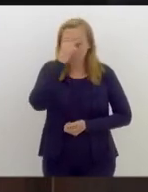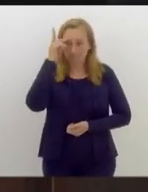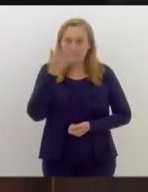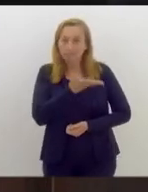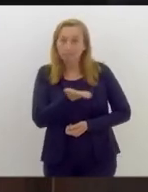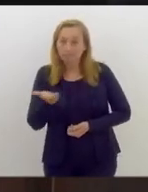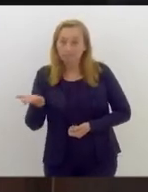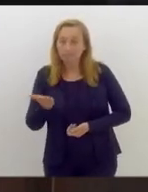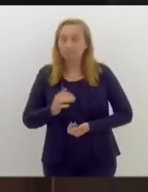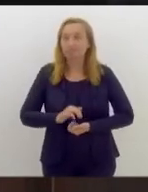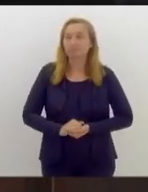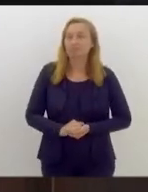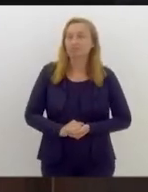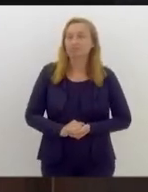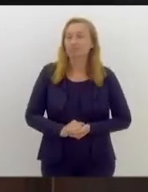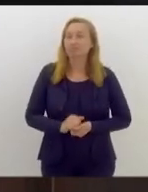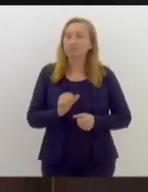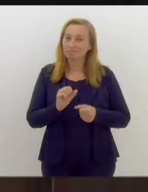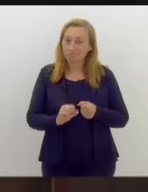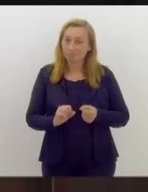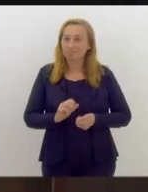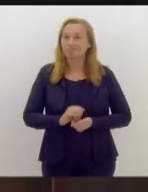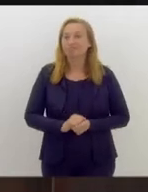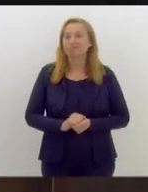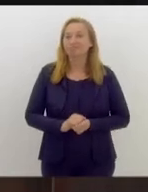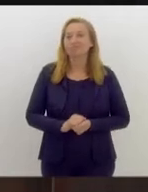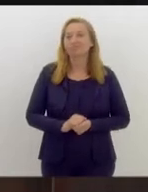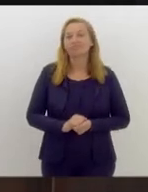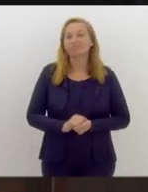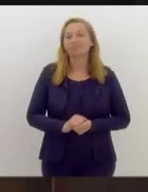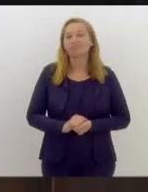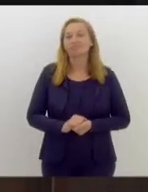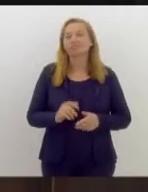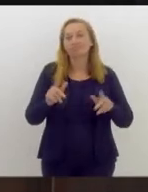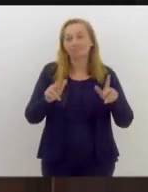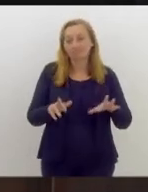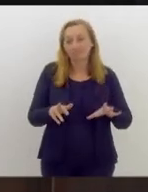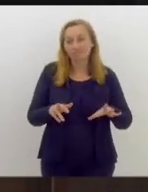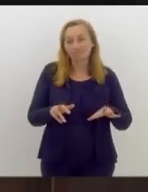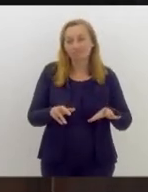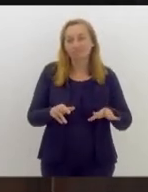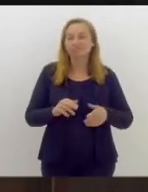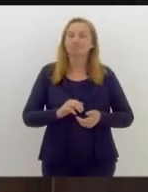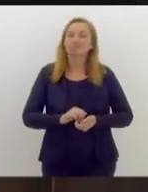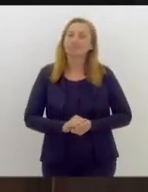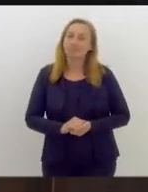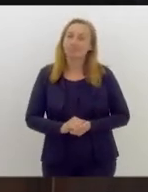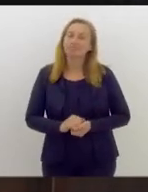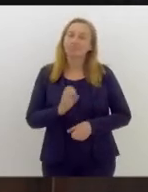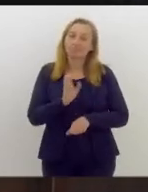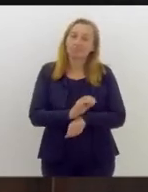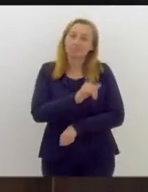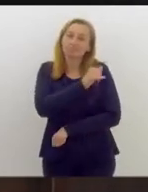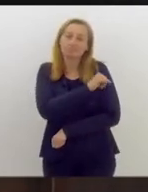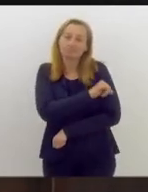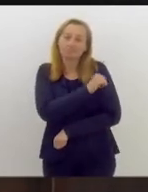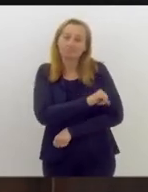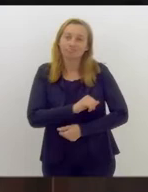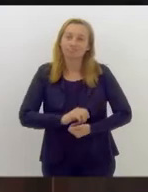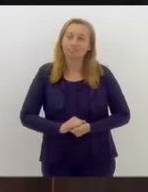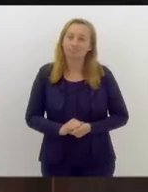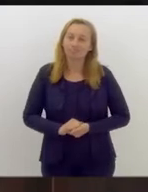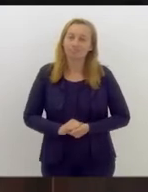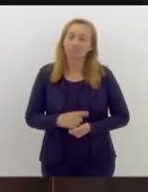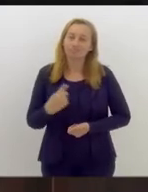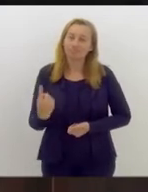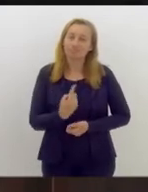que fizeram, fazem e farão muito ainda pelo Estado do Rio de Janeiro,